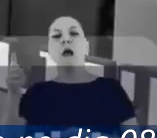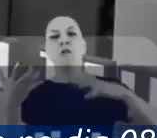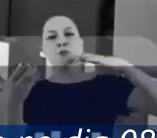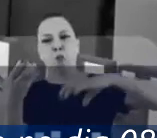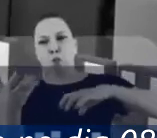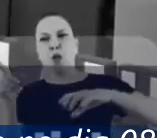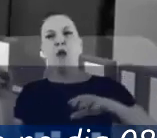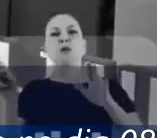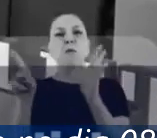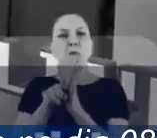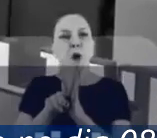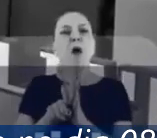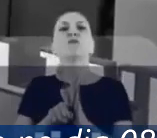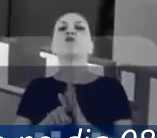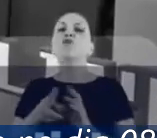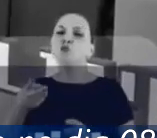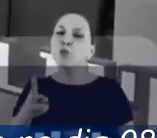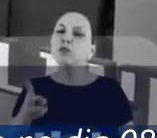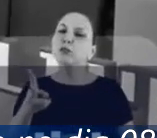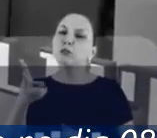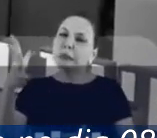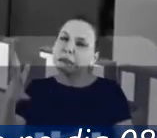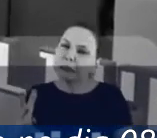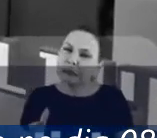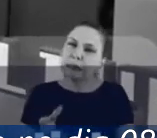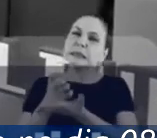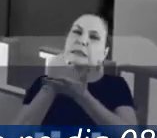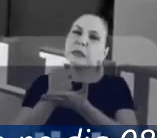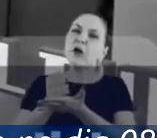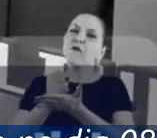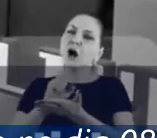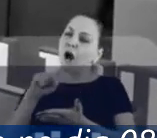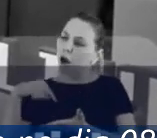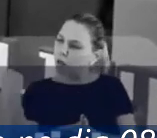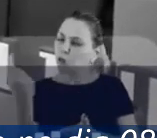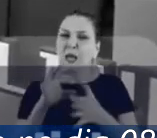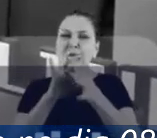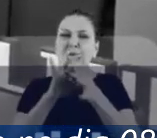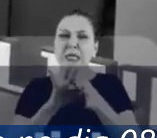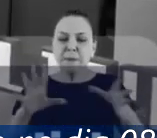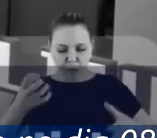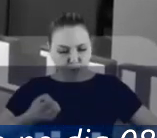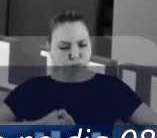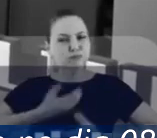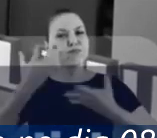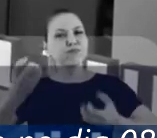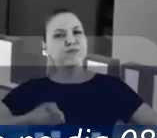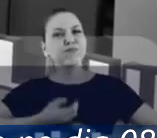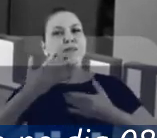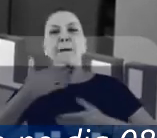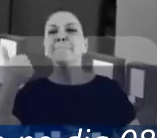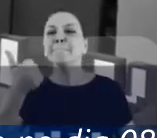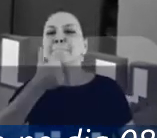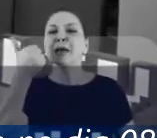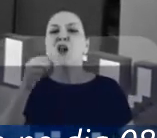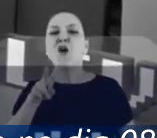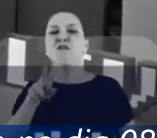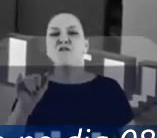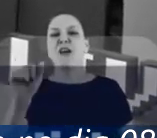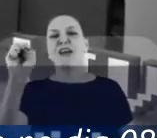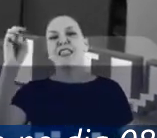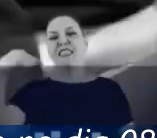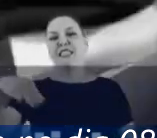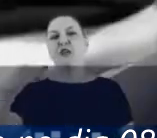o fotógrafo da roiters E também o chefe do Jesse um general de divisão fazendo aquele papel